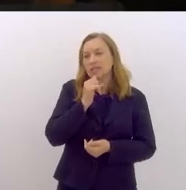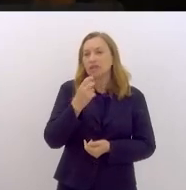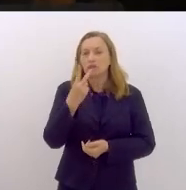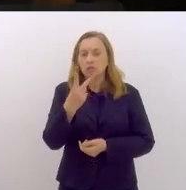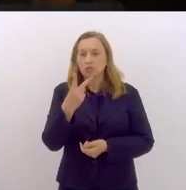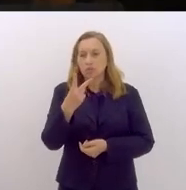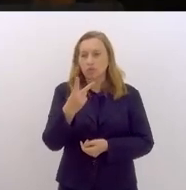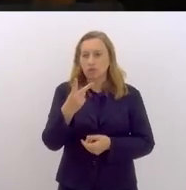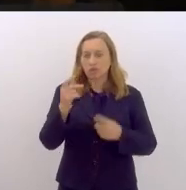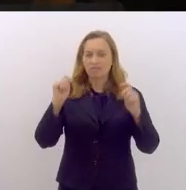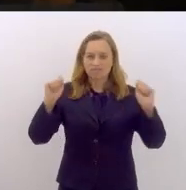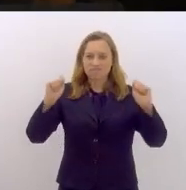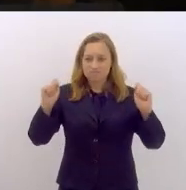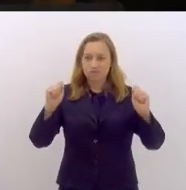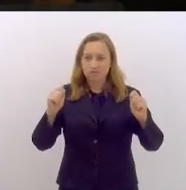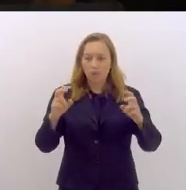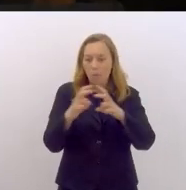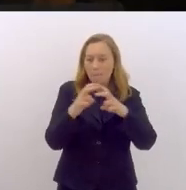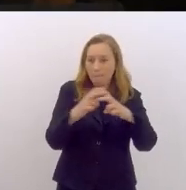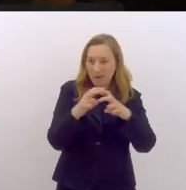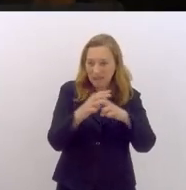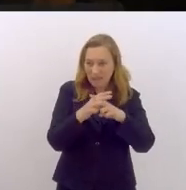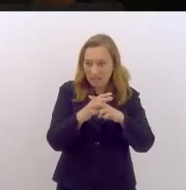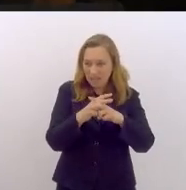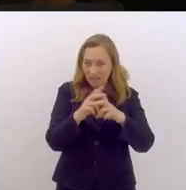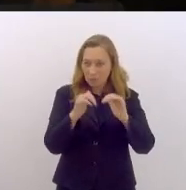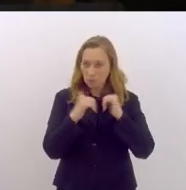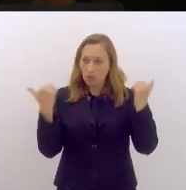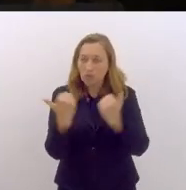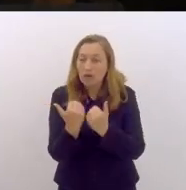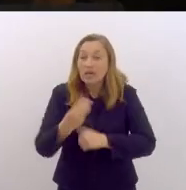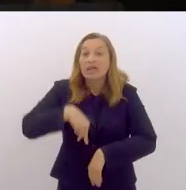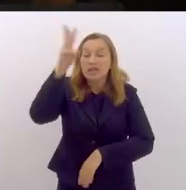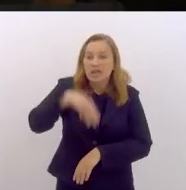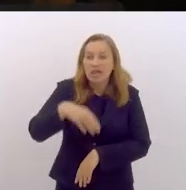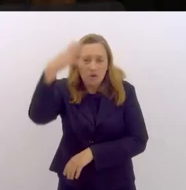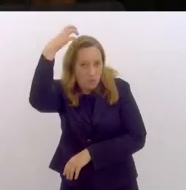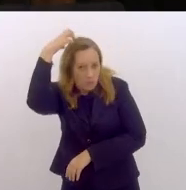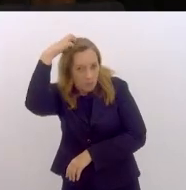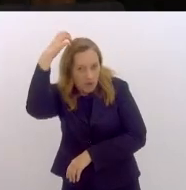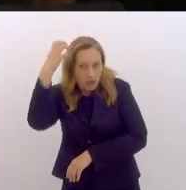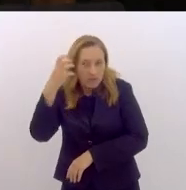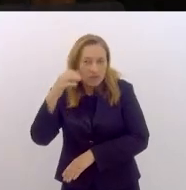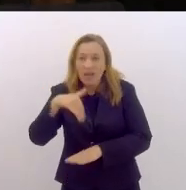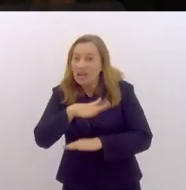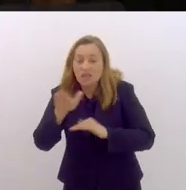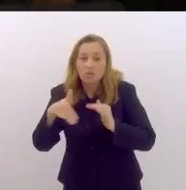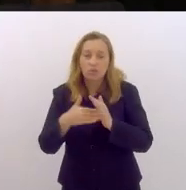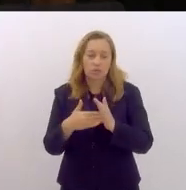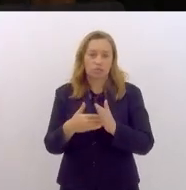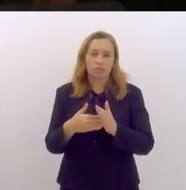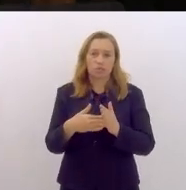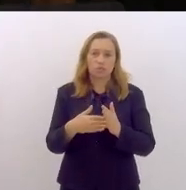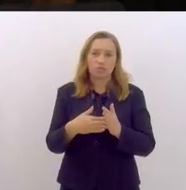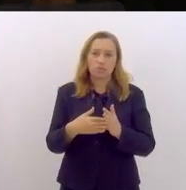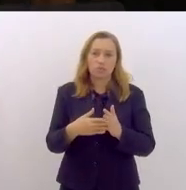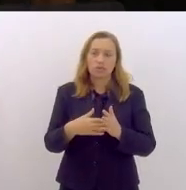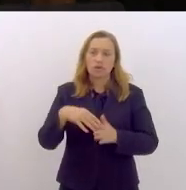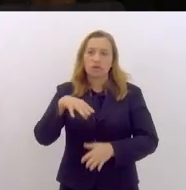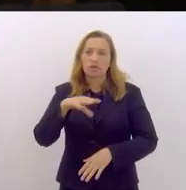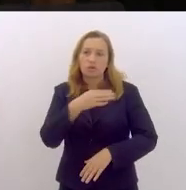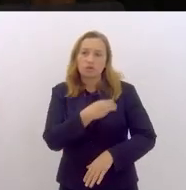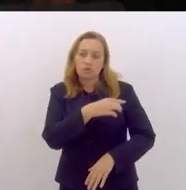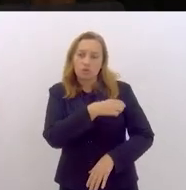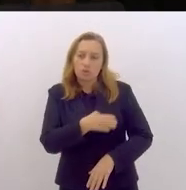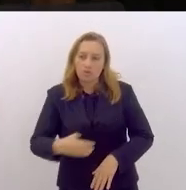torcedores cometem uma agressão muito forte, quem é punido não são só os... é toda a torcida. A torcida do Vasco foi